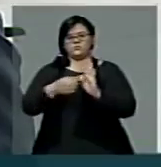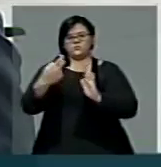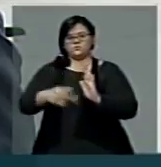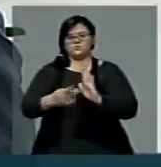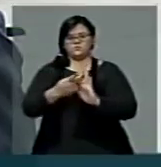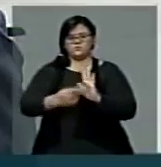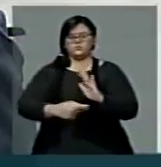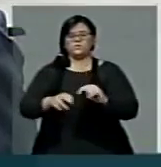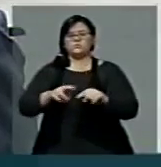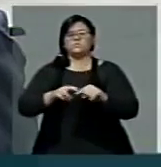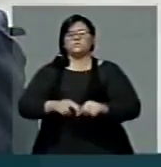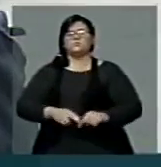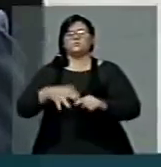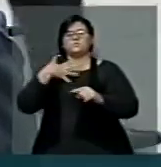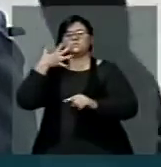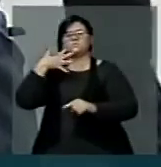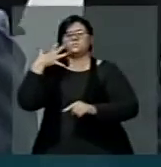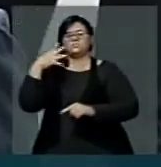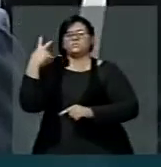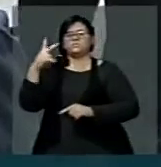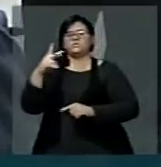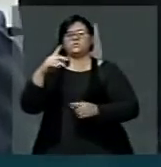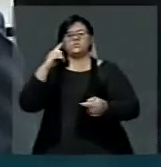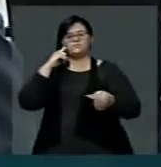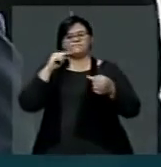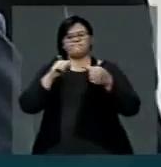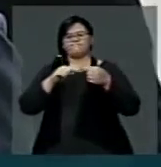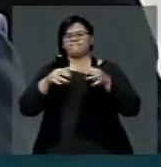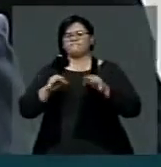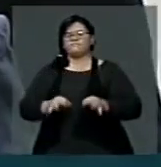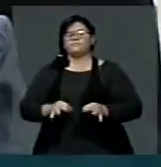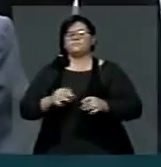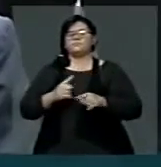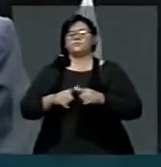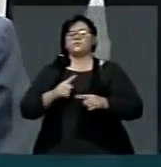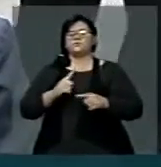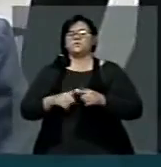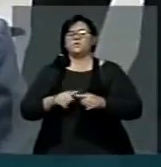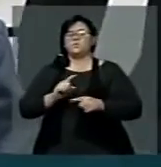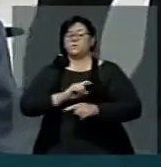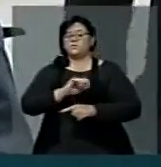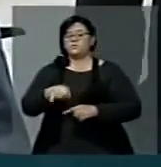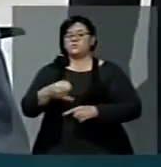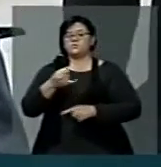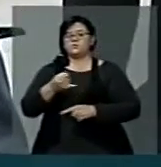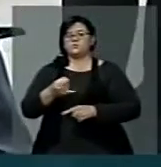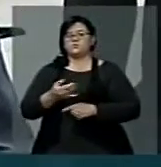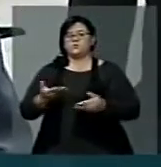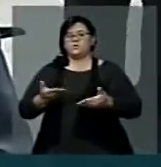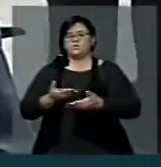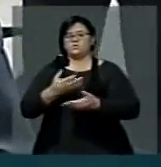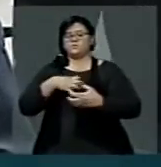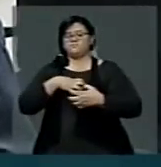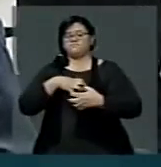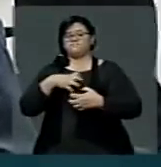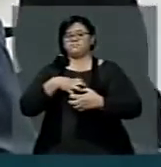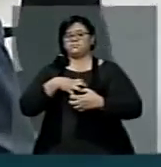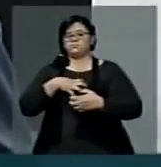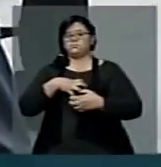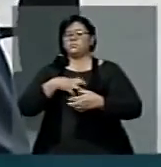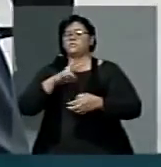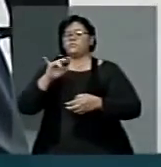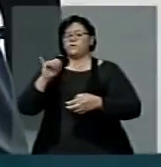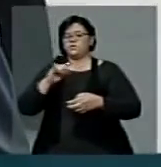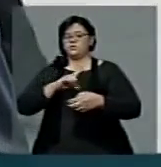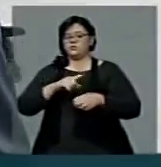projeto. Portanto, o discurso de Vossa Excelência tem rara oportunidade, porque essa efervescência vai chegar a esse plenário